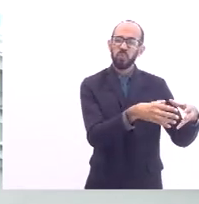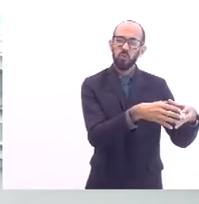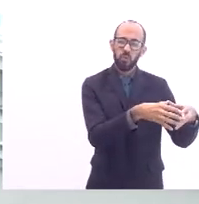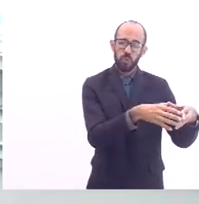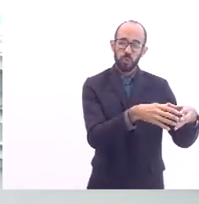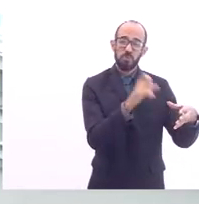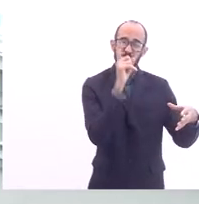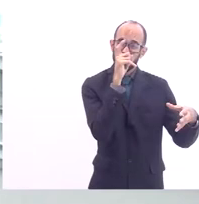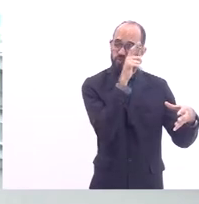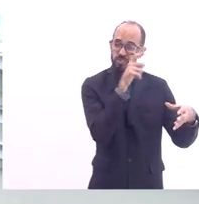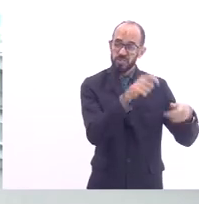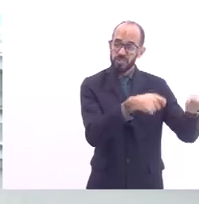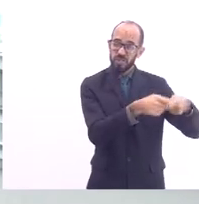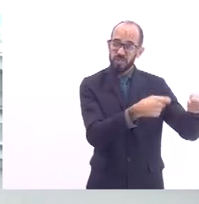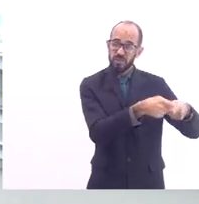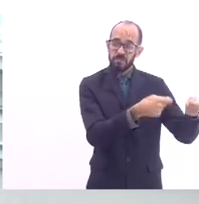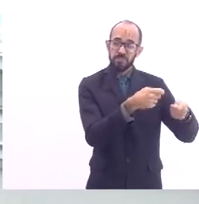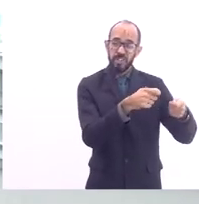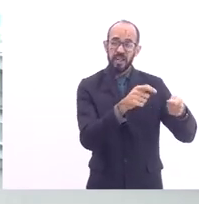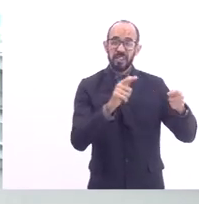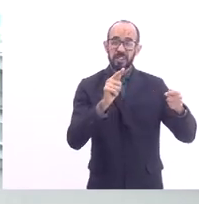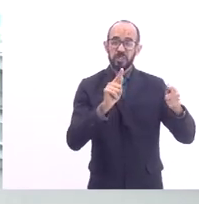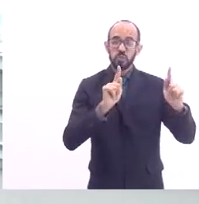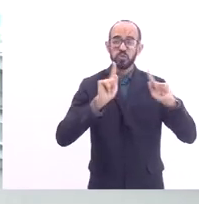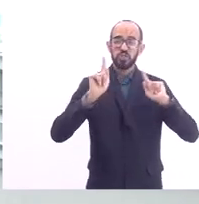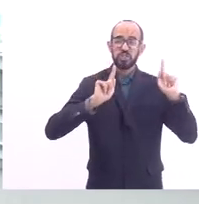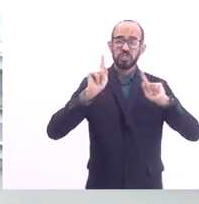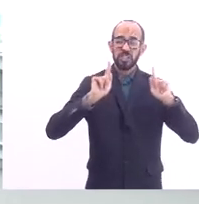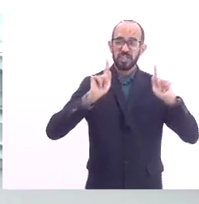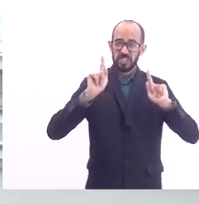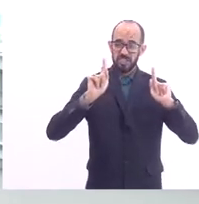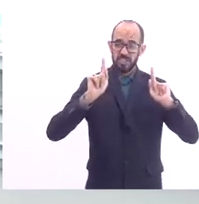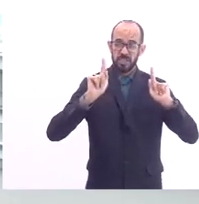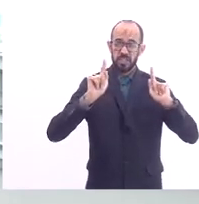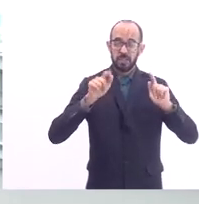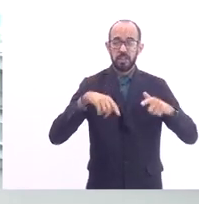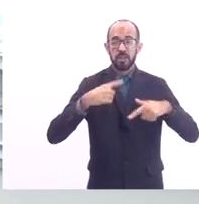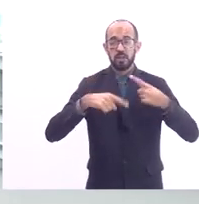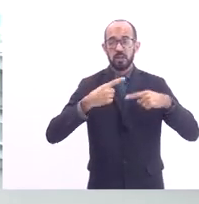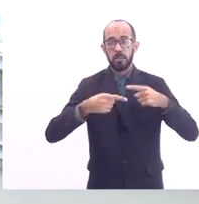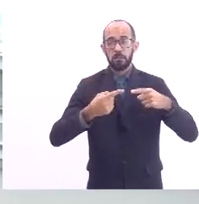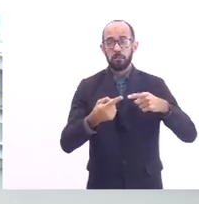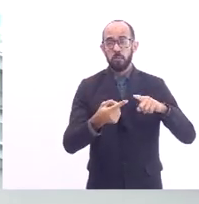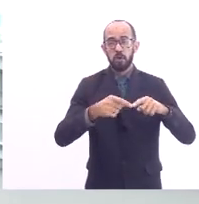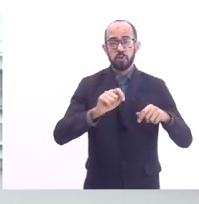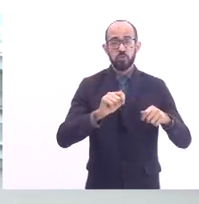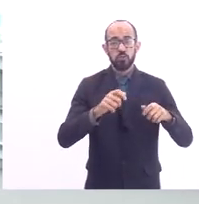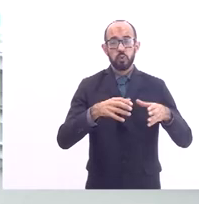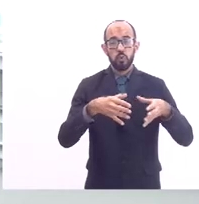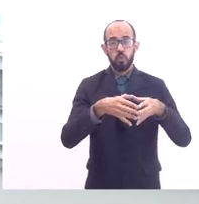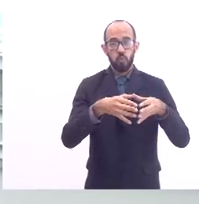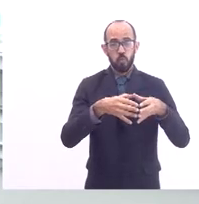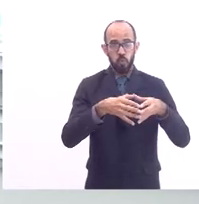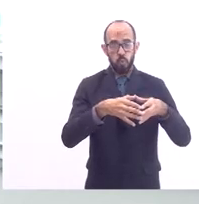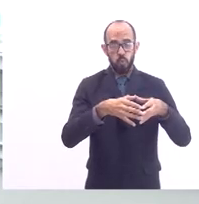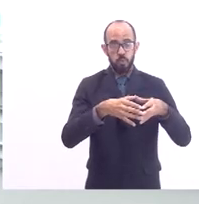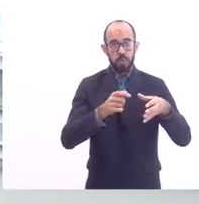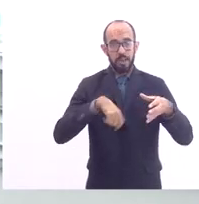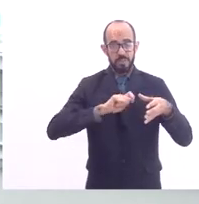grupo chileno, se não me engano, era Chilectra o nome. Depois vem um grupo espanhol,